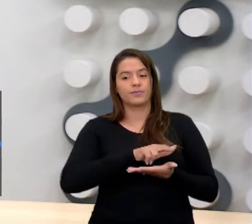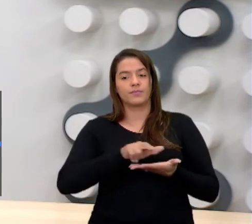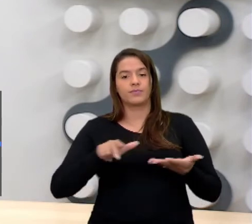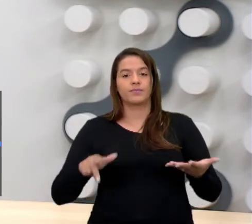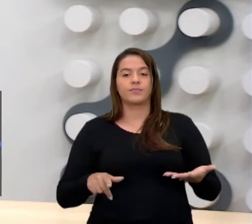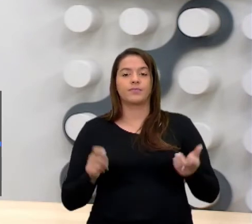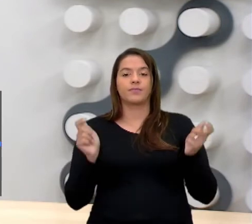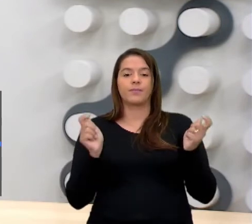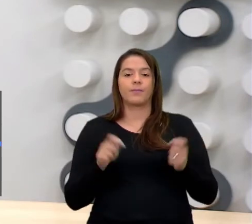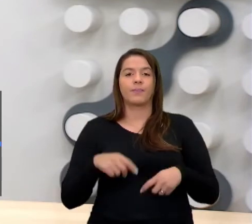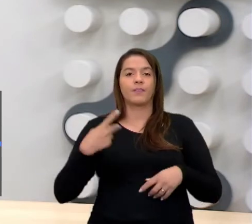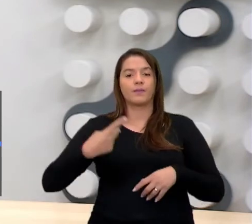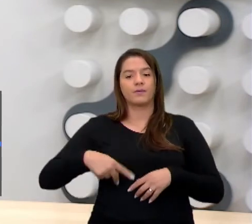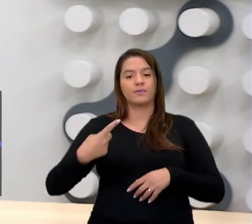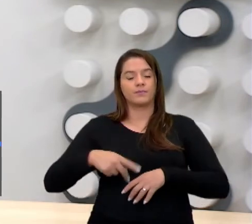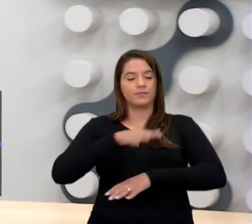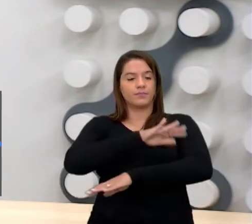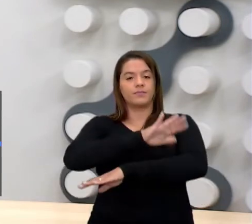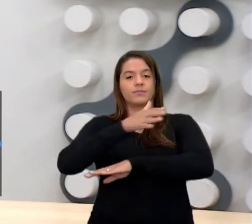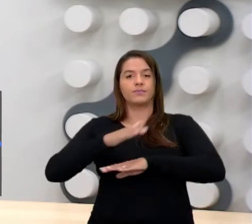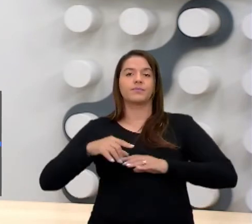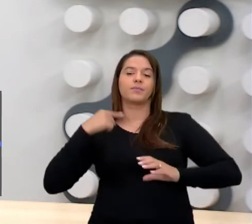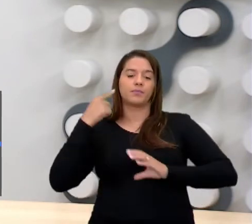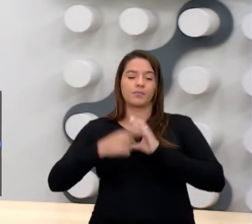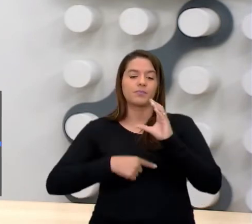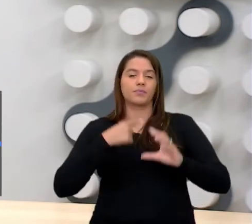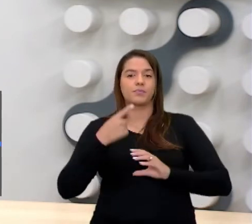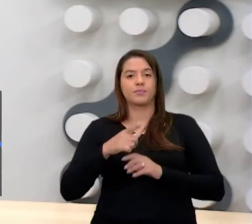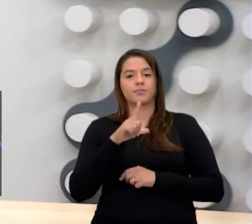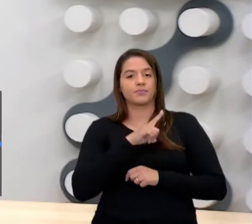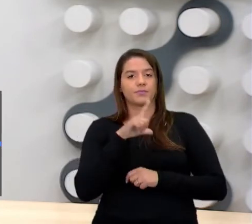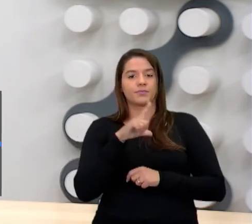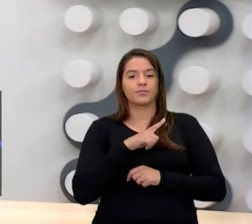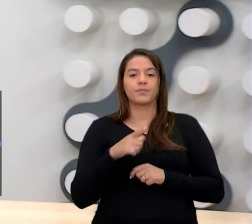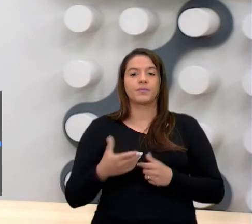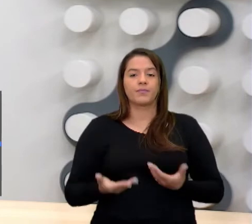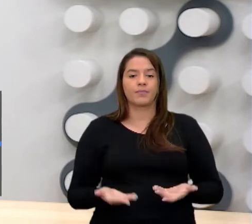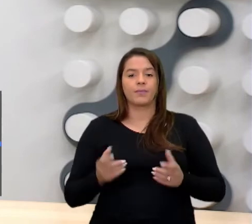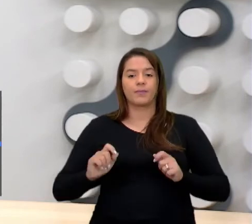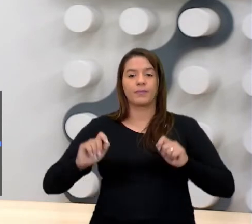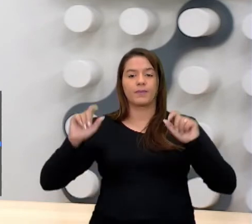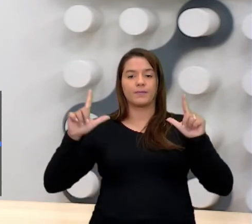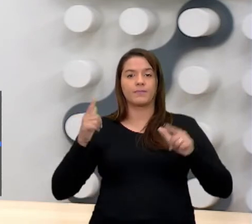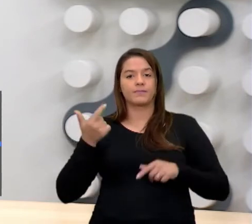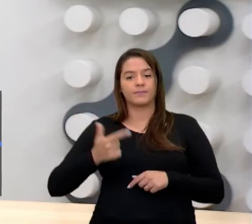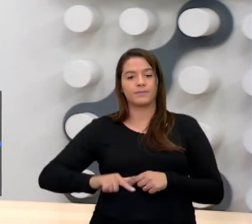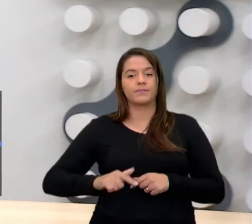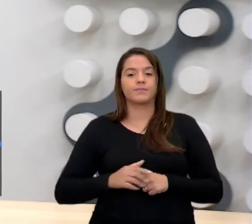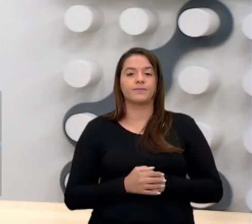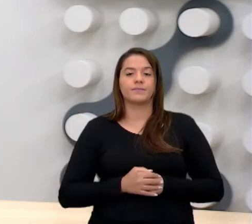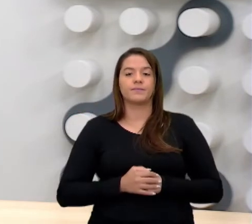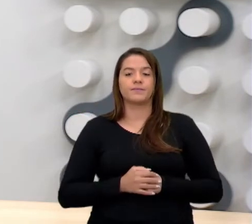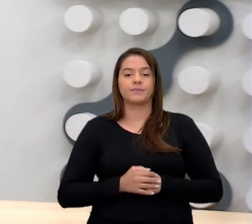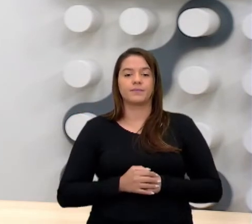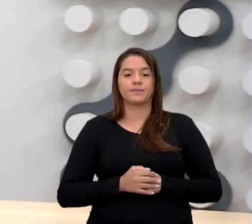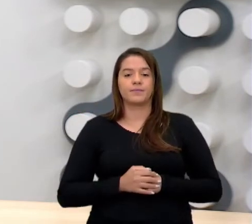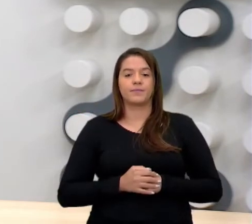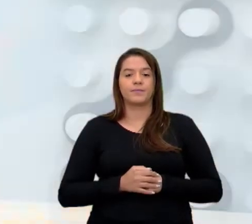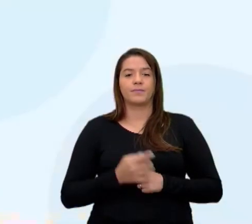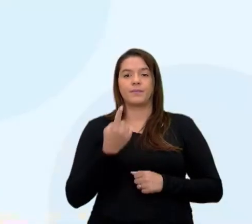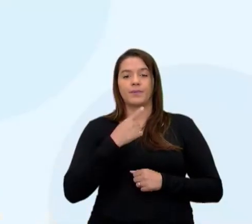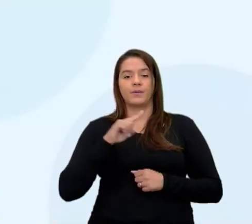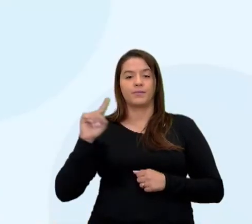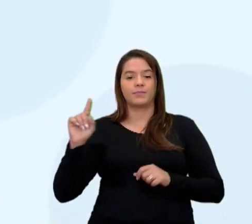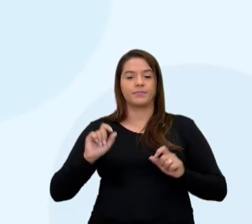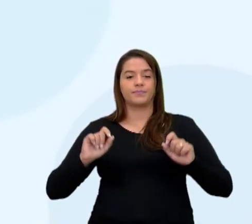temos no nosso planeta. Mas é mais ou menos nessa base aí. Pode colocar a imagem aí para a gente ver aí. Pela última